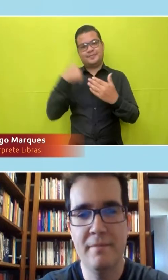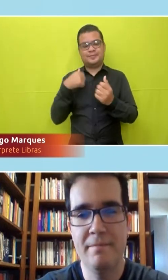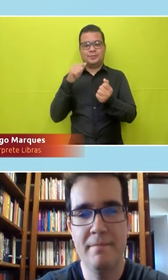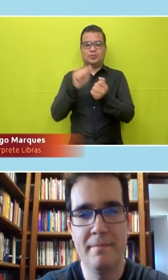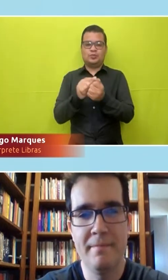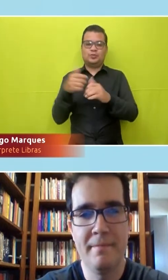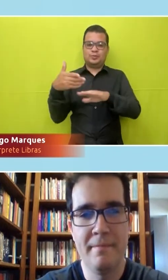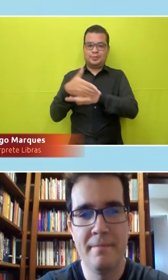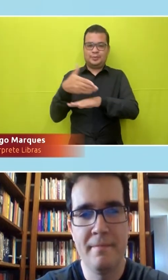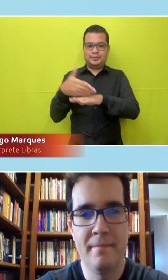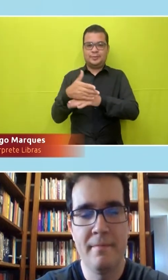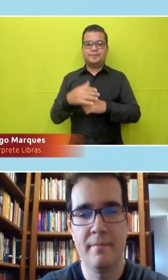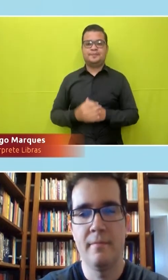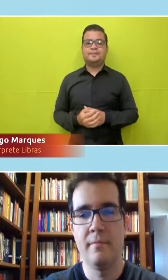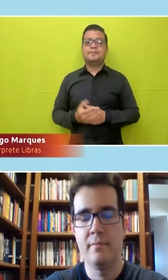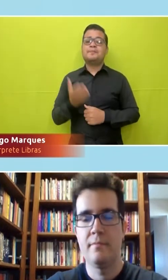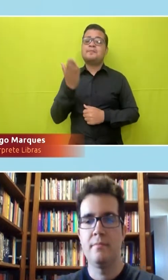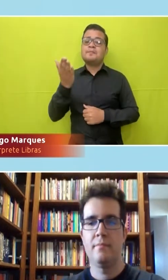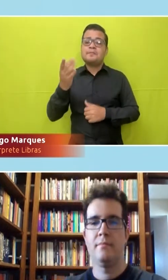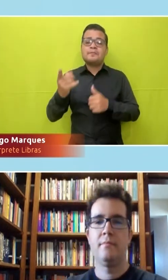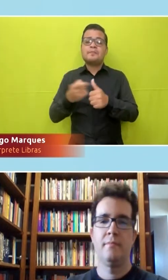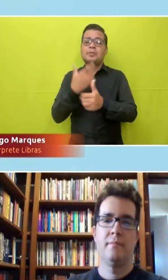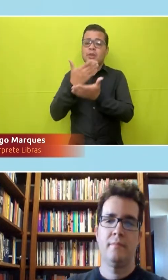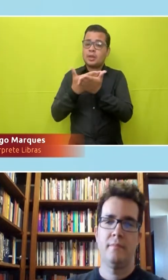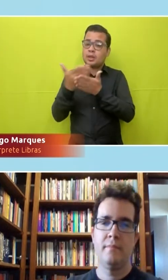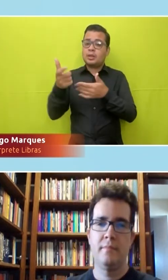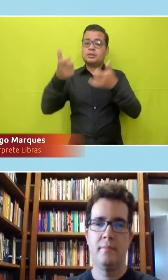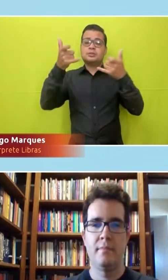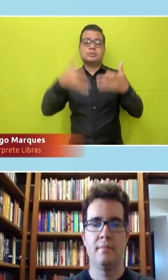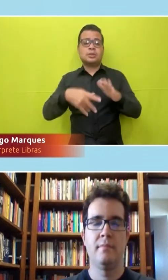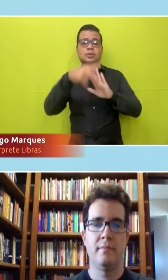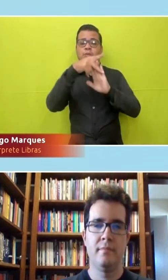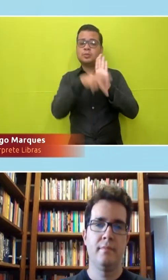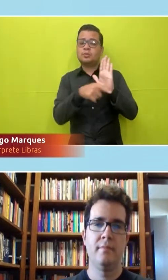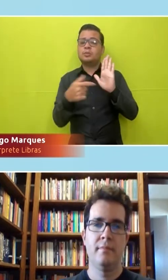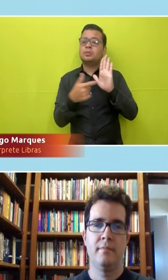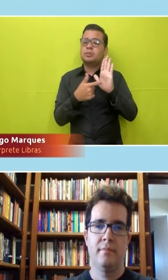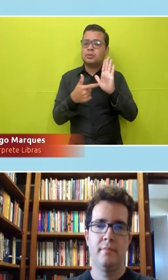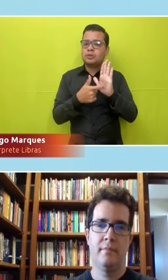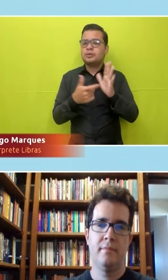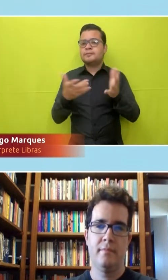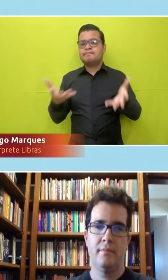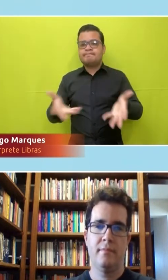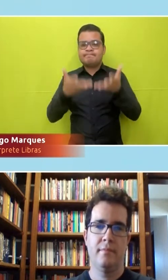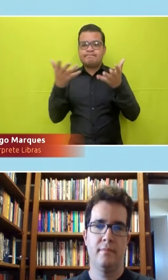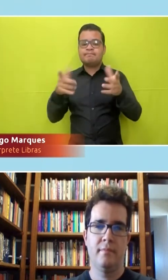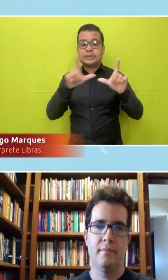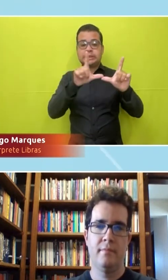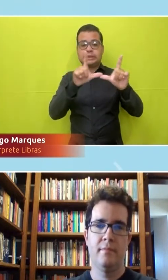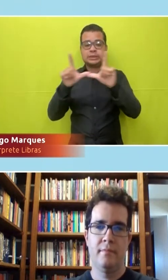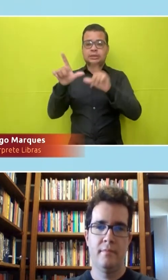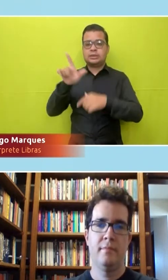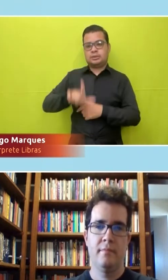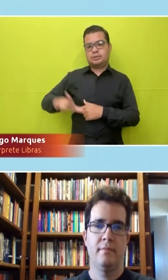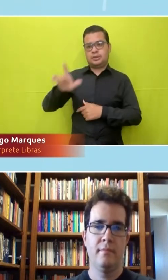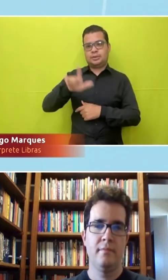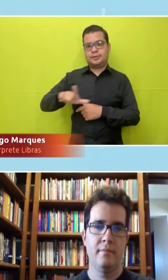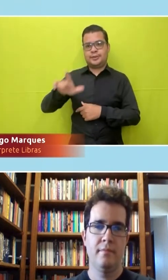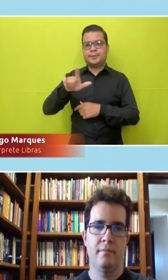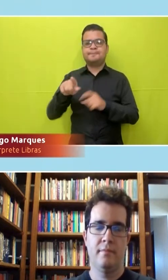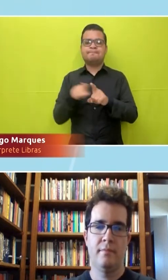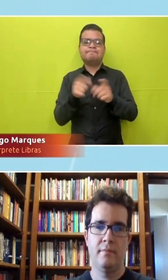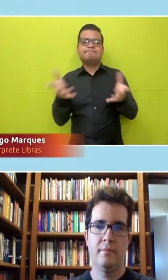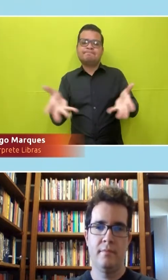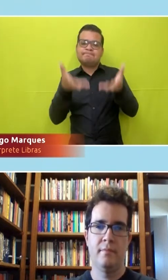presença. Adérito, começa falando para a gente do projeto. Esse projeto de fomento à cena literária, né, de estímulo